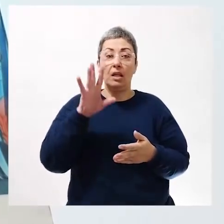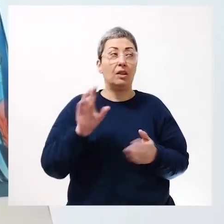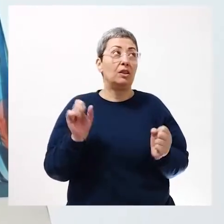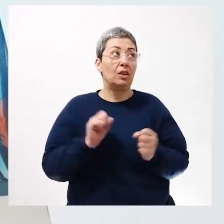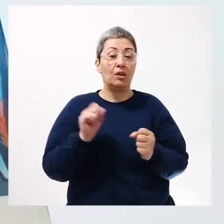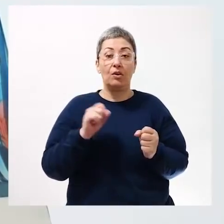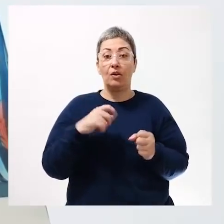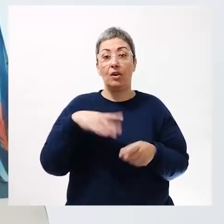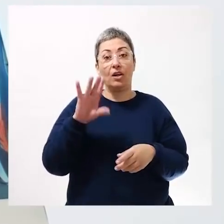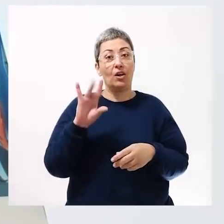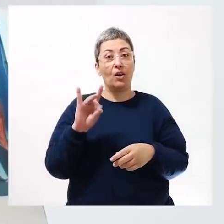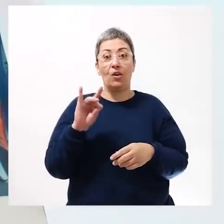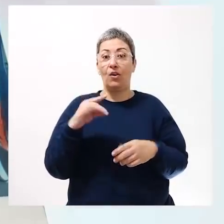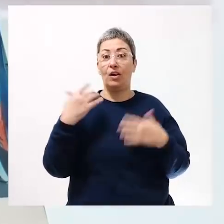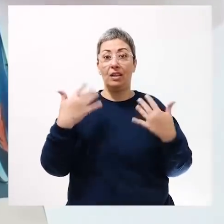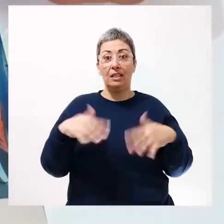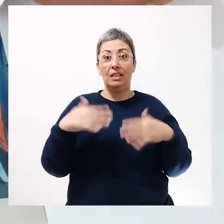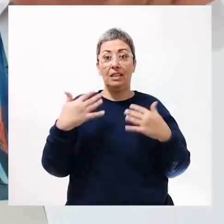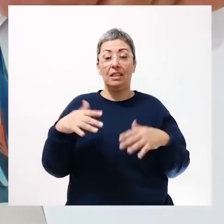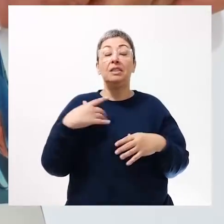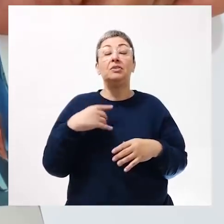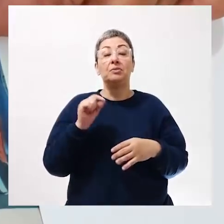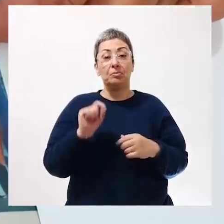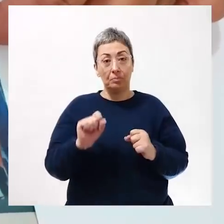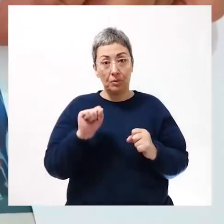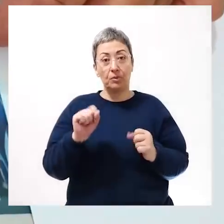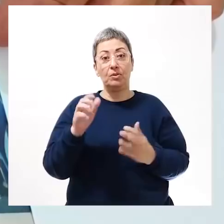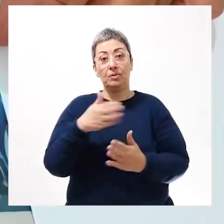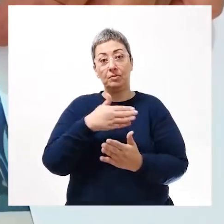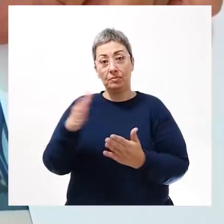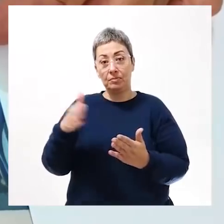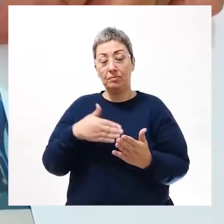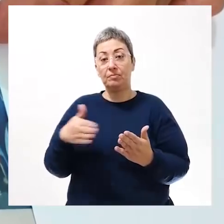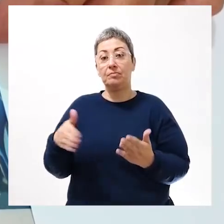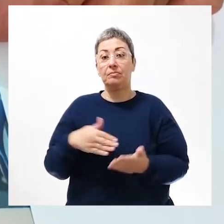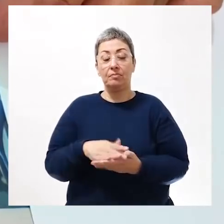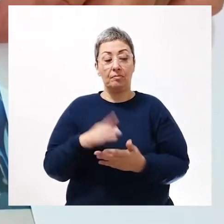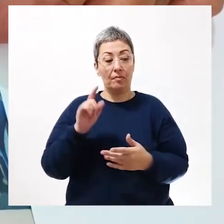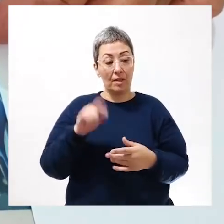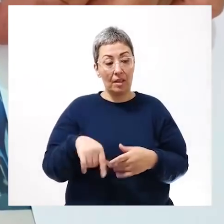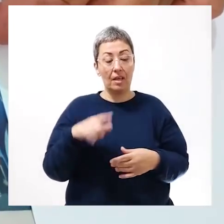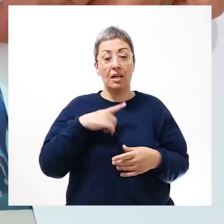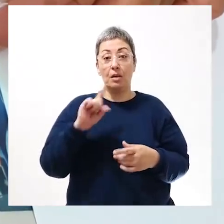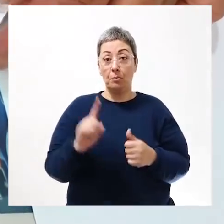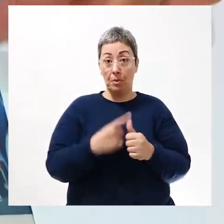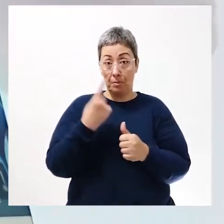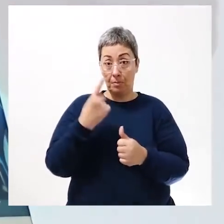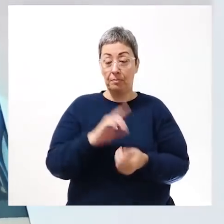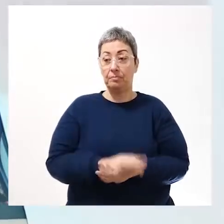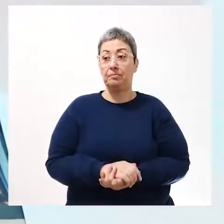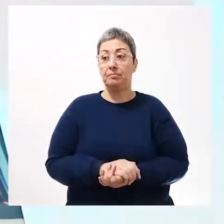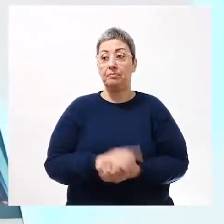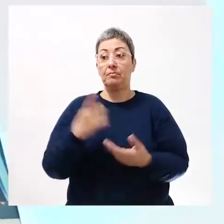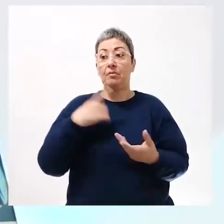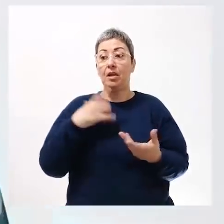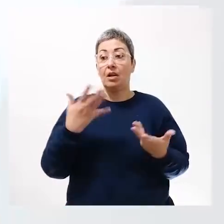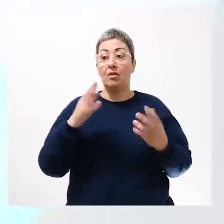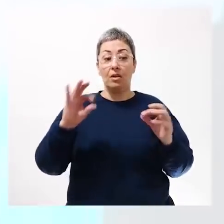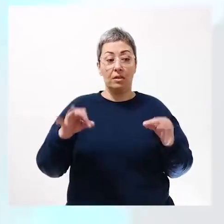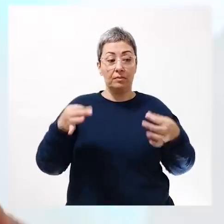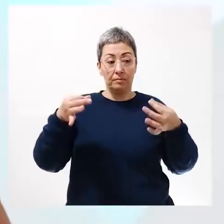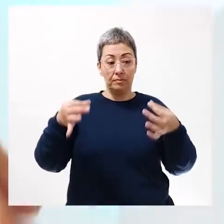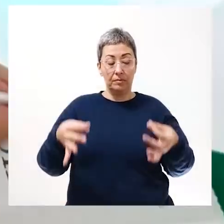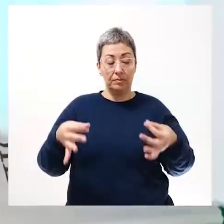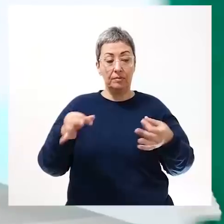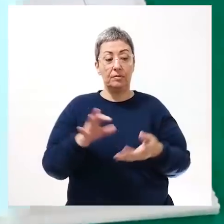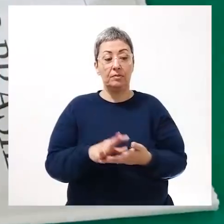bastante, eles adoram quando tem que usar muita cola. Então, olha, pode. Então, essa é a primeira parte. O que nós